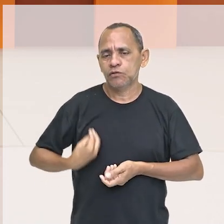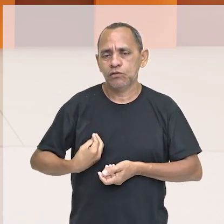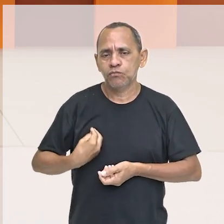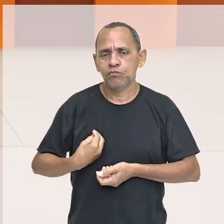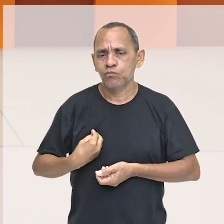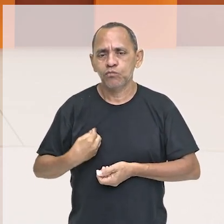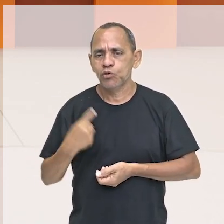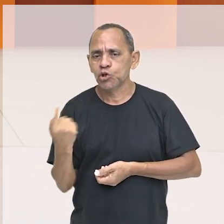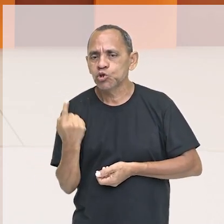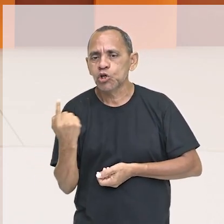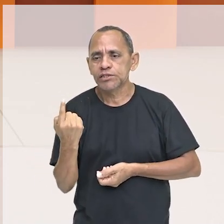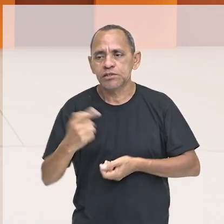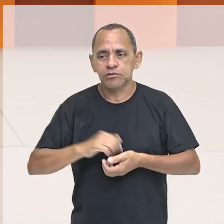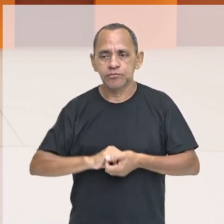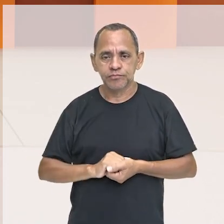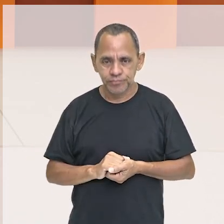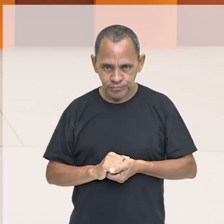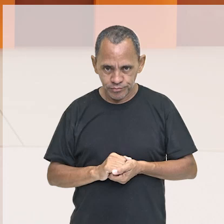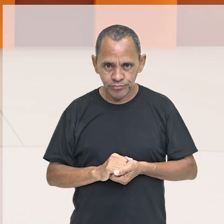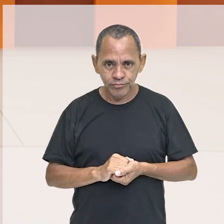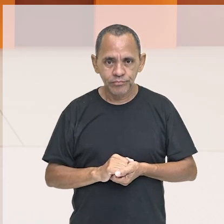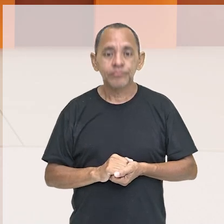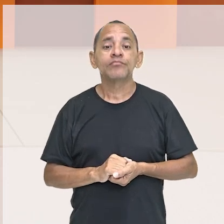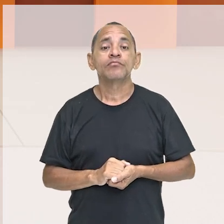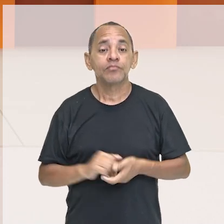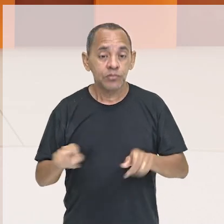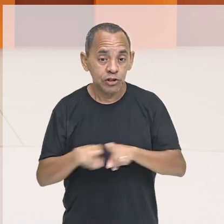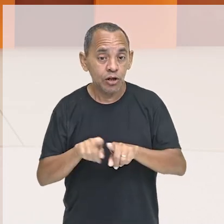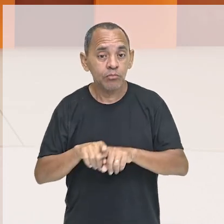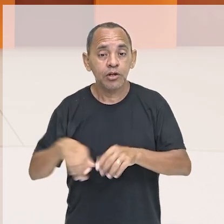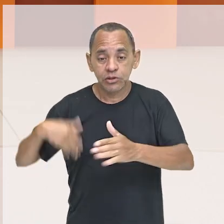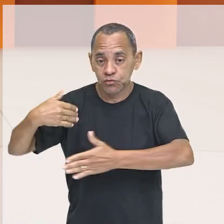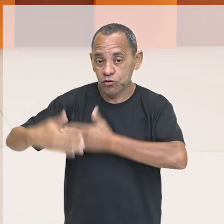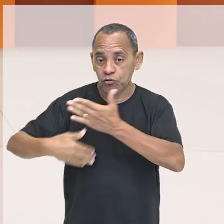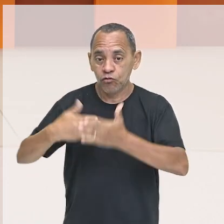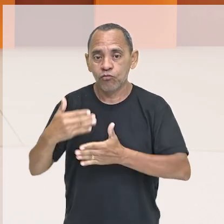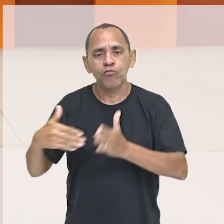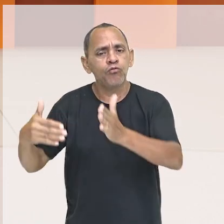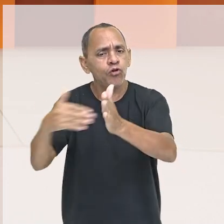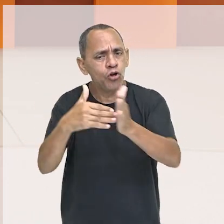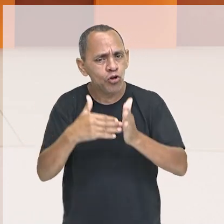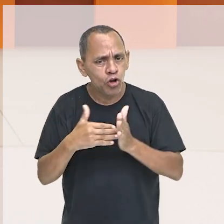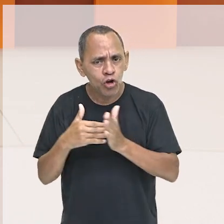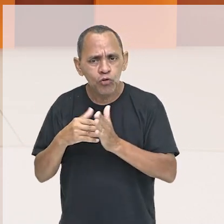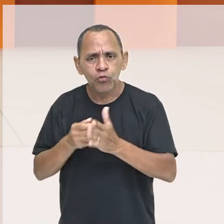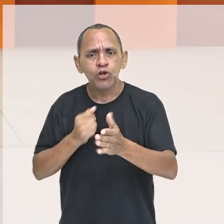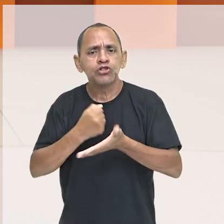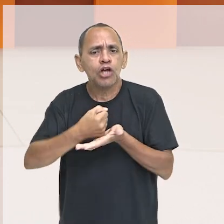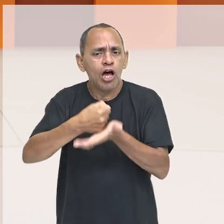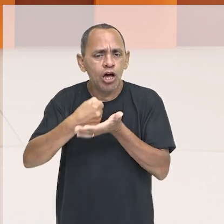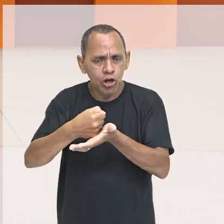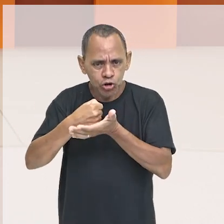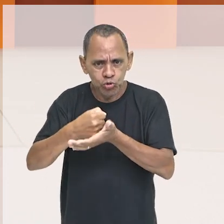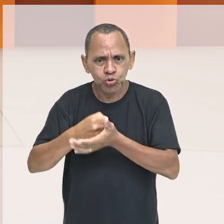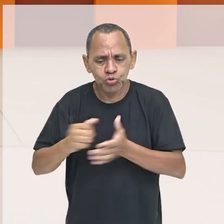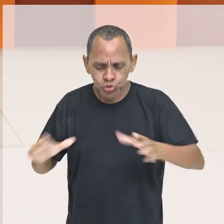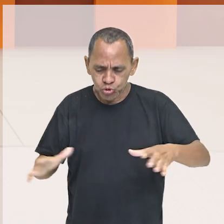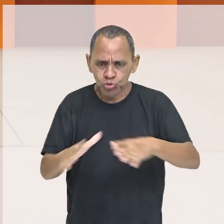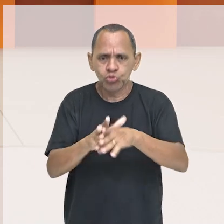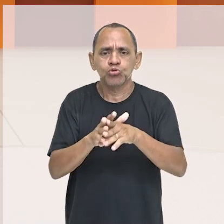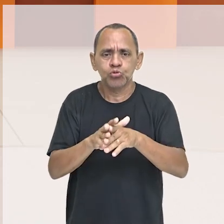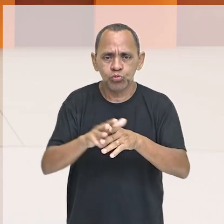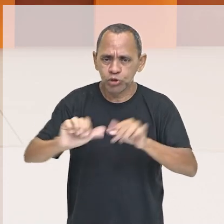não consegue se desenvolver sem a interferência de um grupo na formação de sua